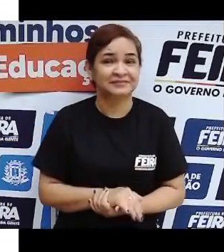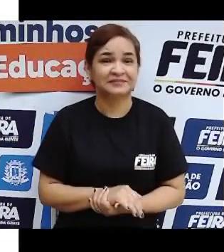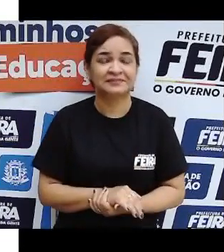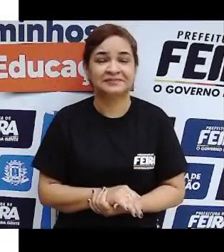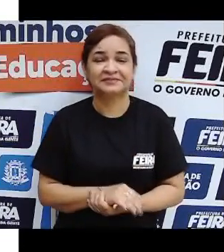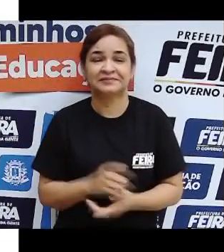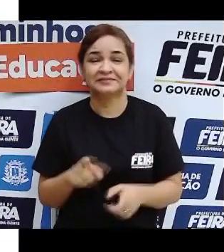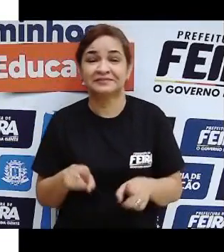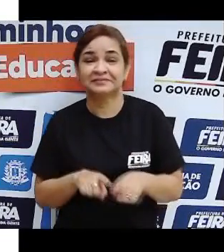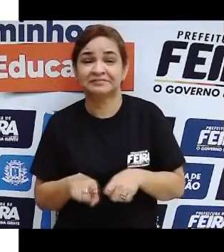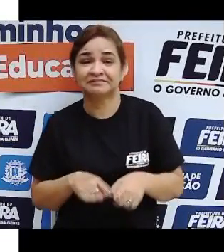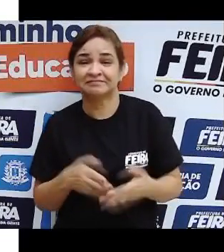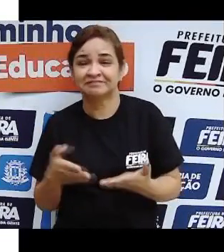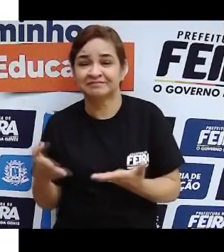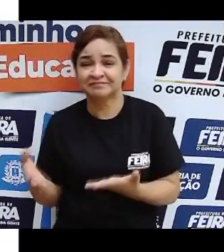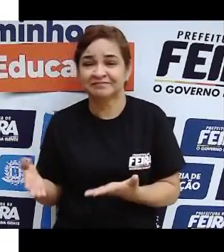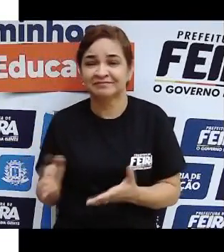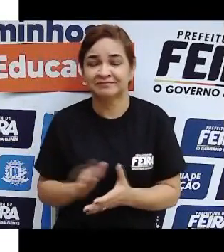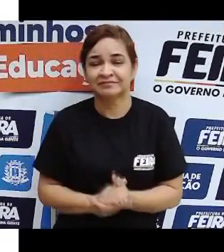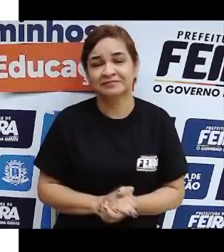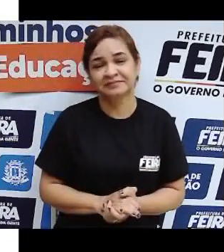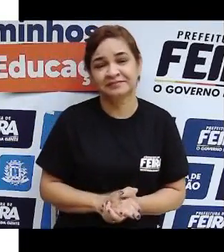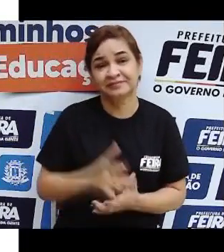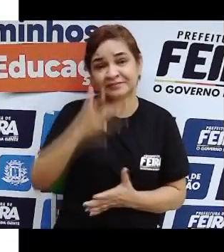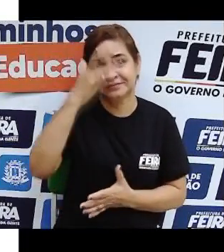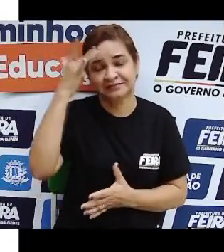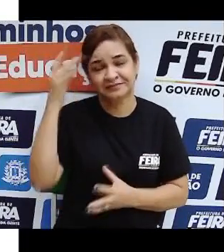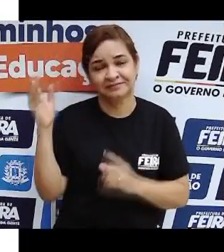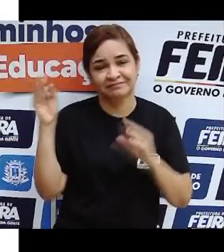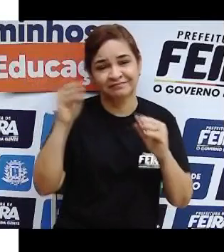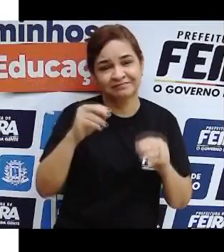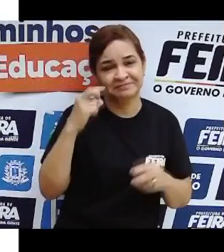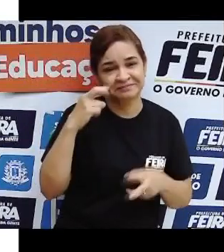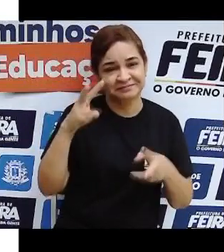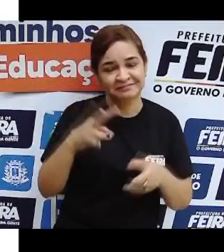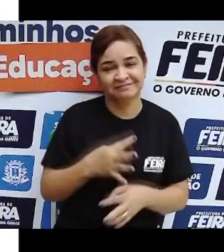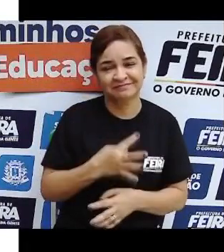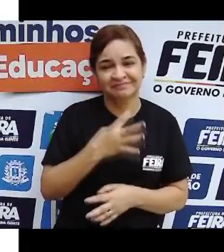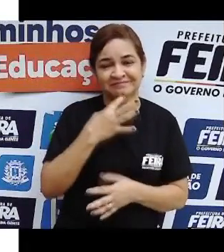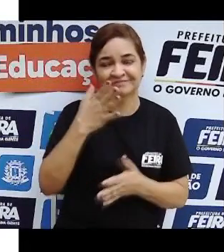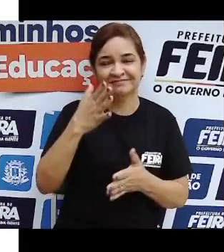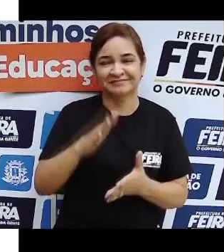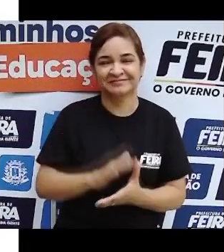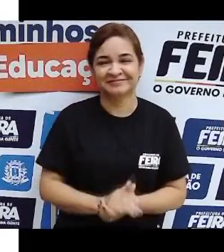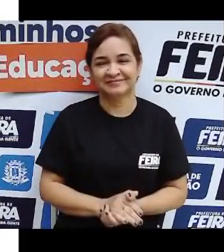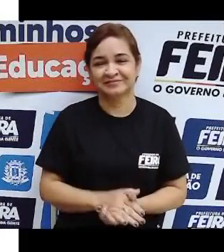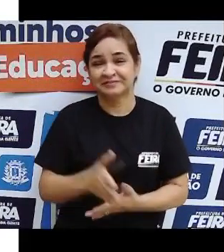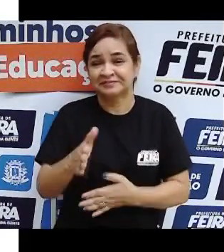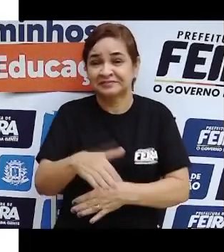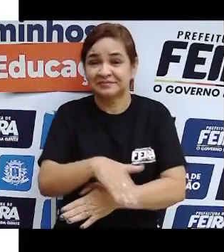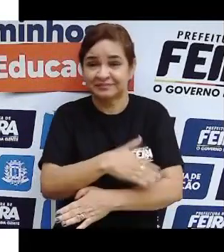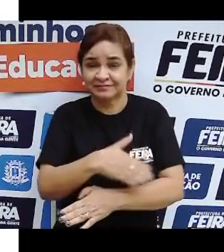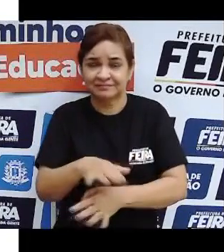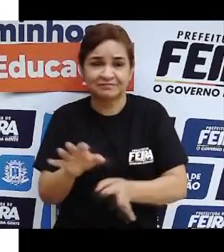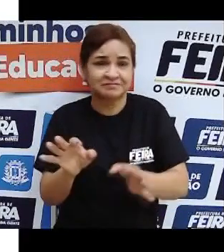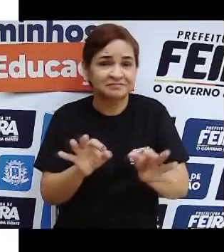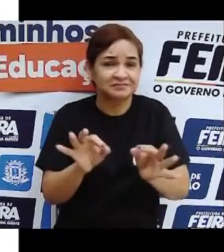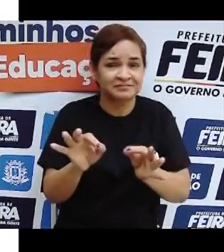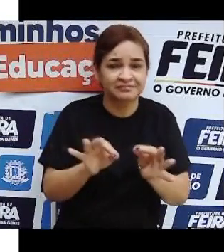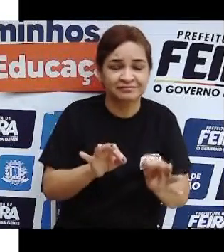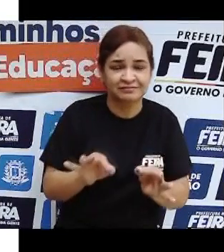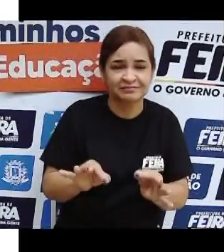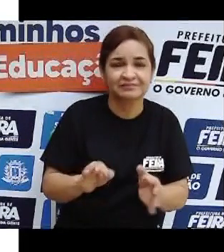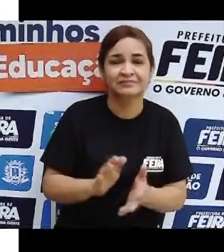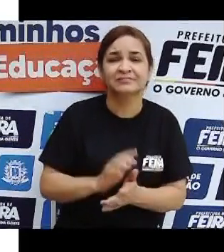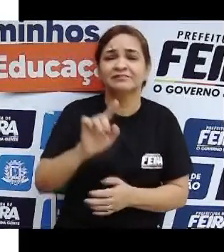irmãs e próprio pessoal que vem para assistir a nossa festa. As ruas barrocas e preservadas de Cachoeira mantêm a tradição